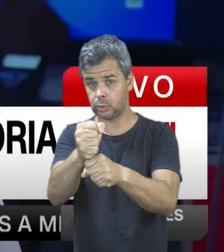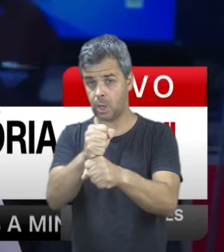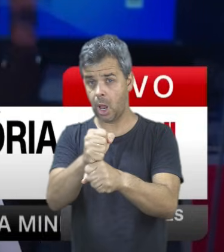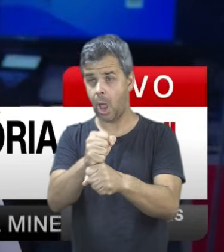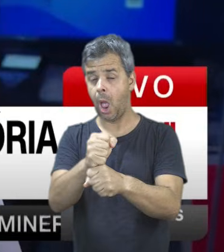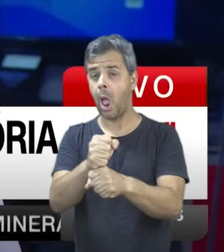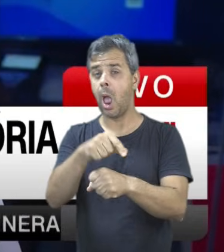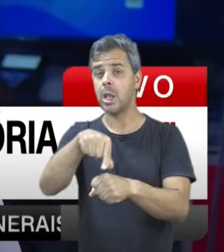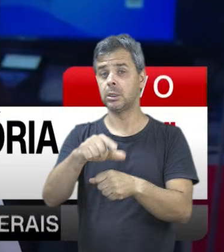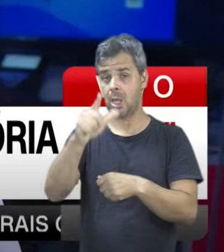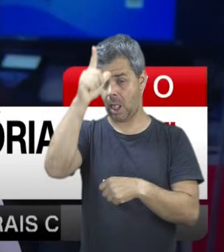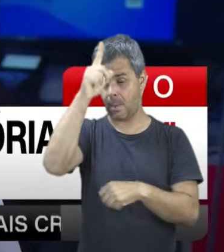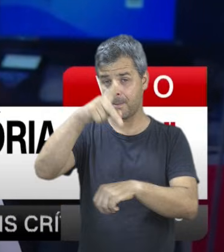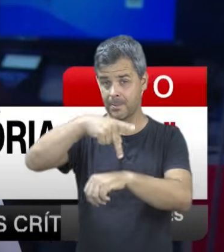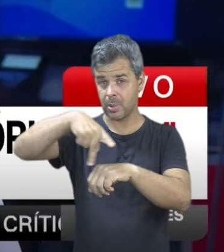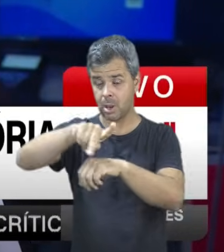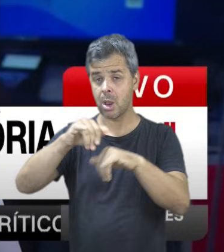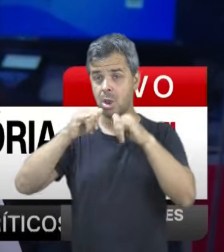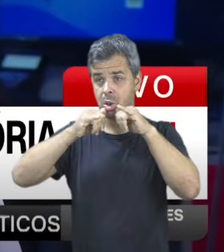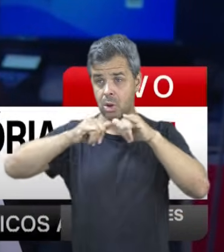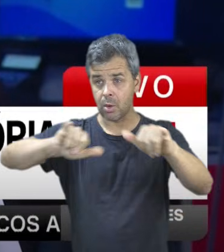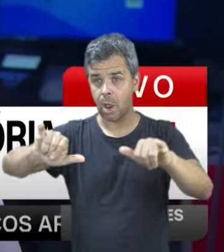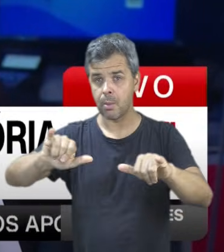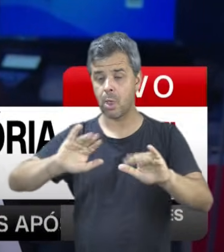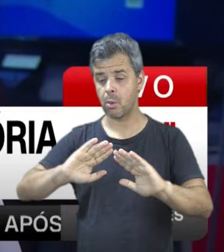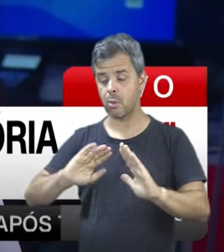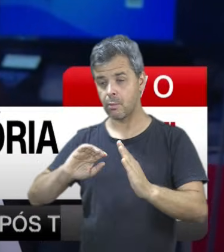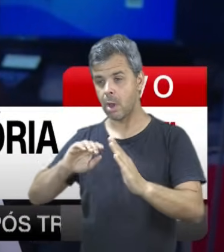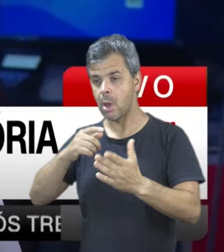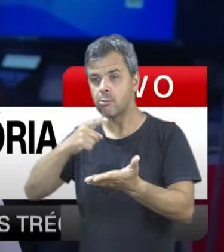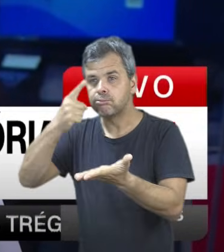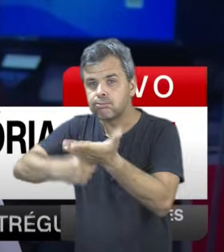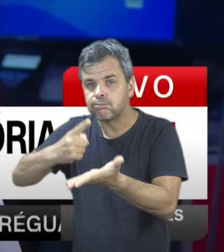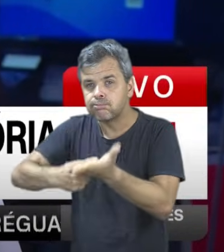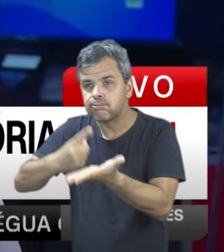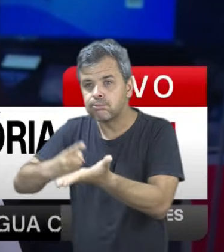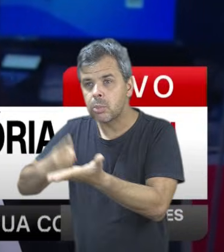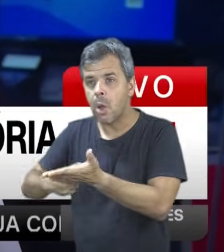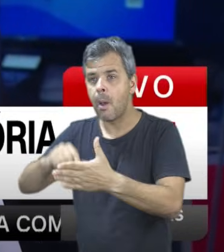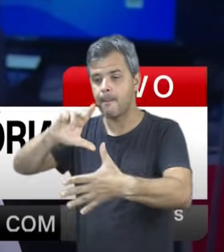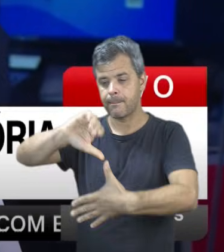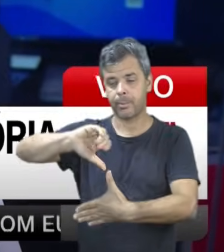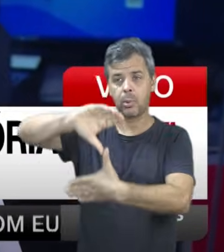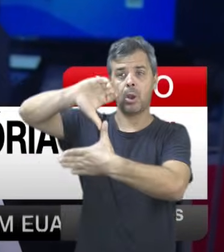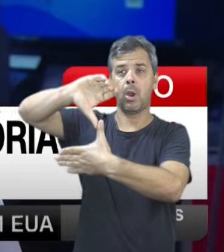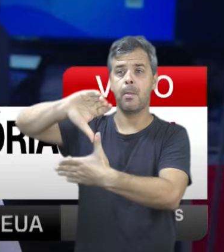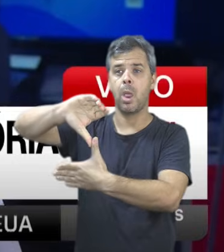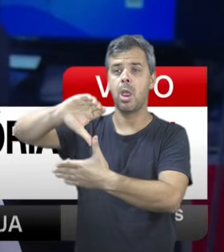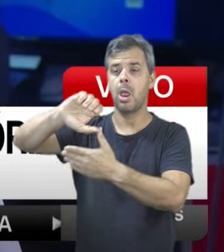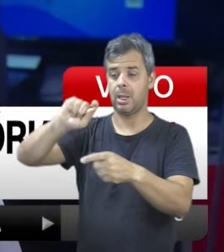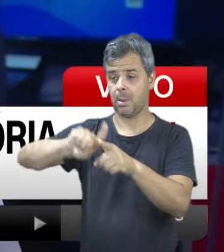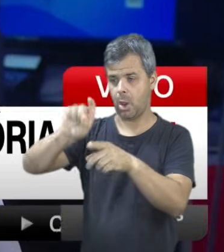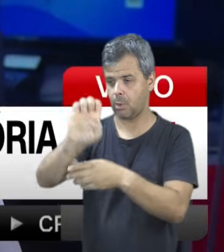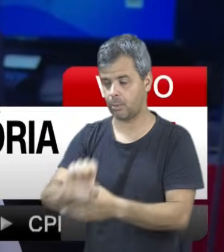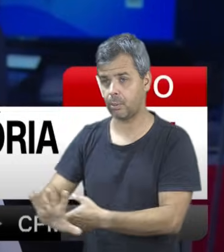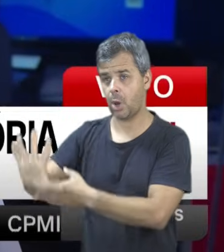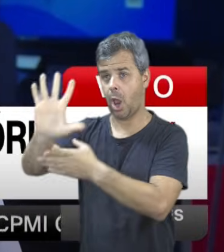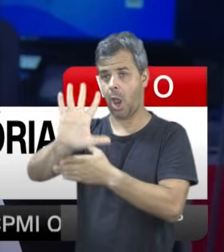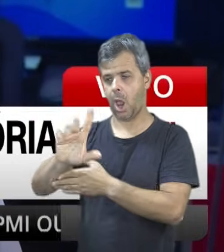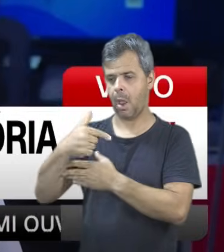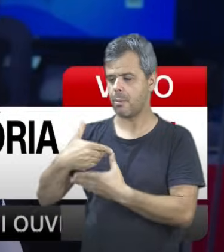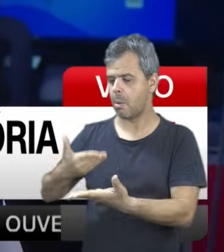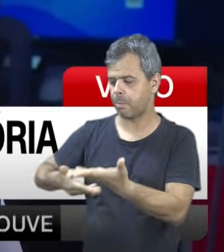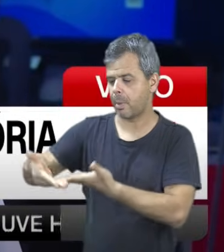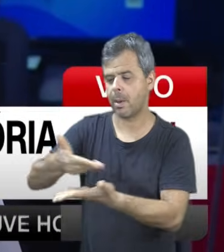Alemanha anuncie, até porque nós estamos para fechar o acordo Mercosul-União Europeia, depois de uma